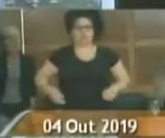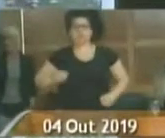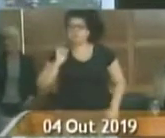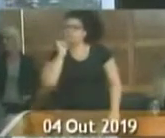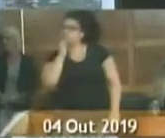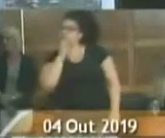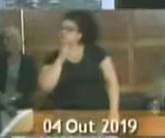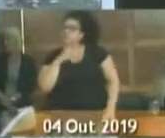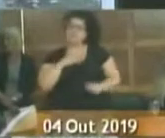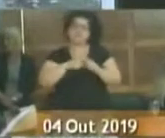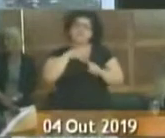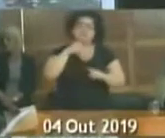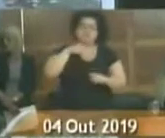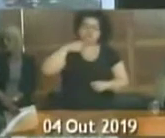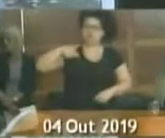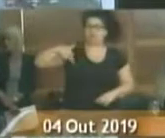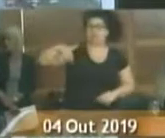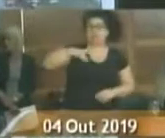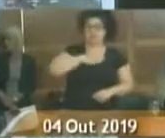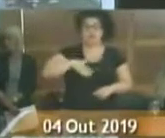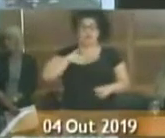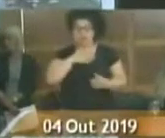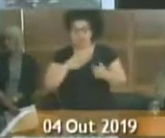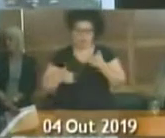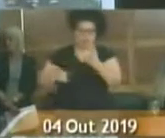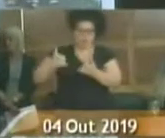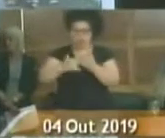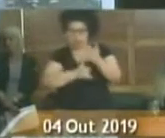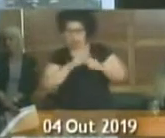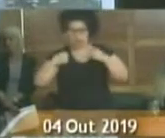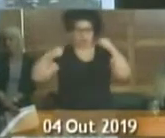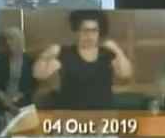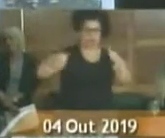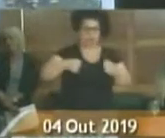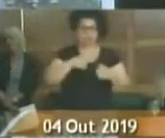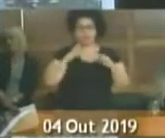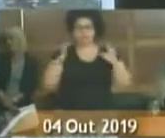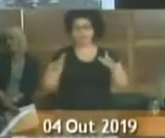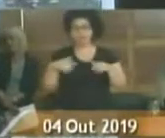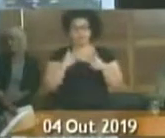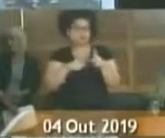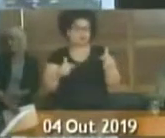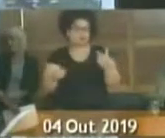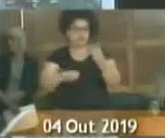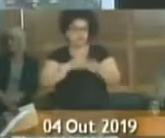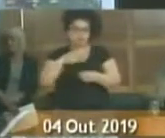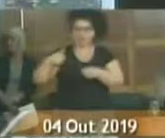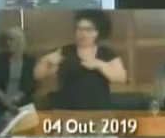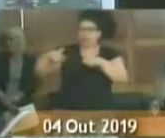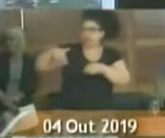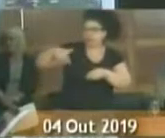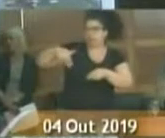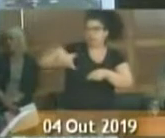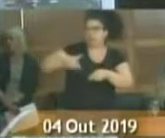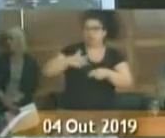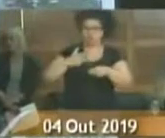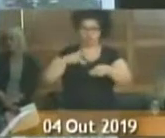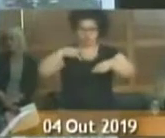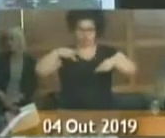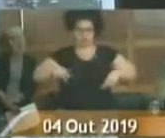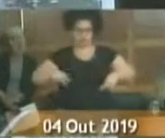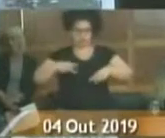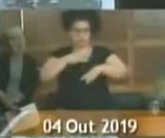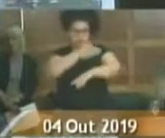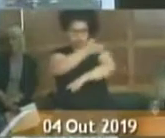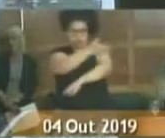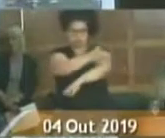triste porque ela não conseguia andar, e ela gosta muito de andar. Aí, como ela já não tinha os movimentos da perna, a gente amputou as perninhas dela.